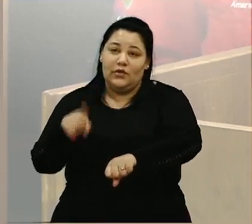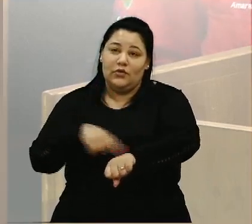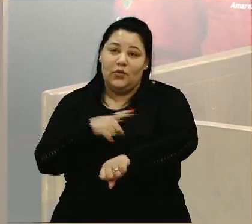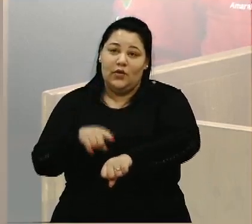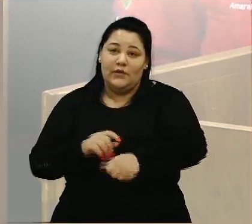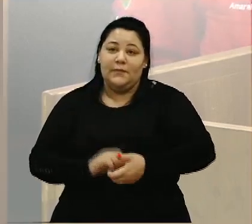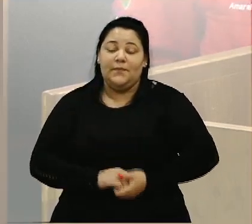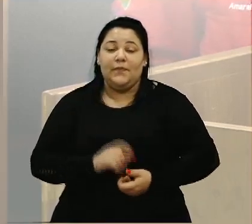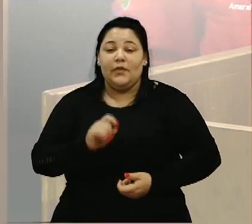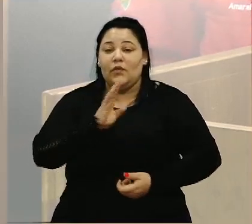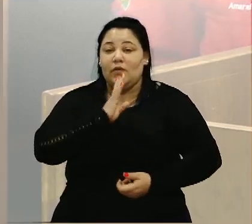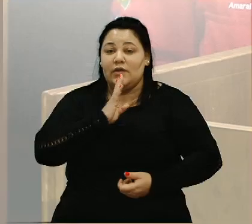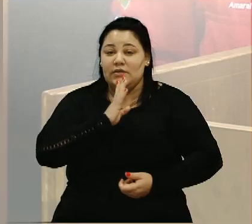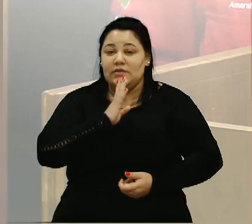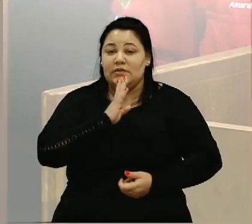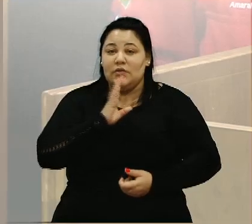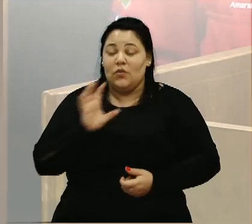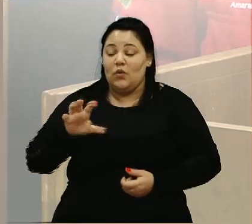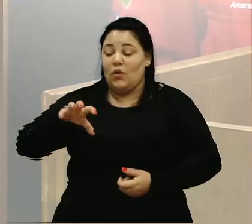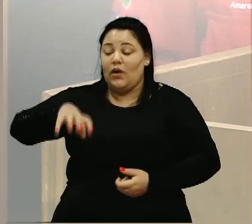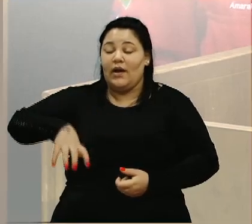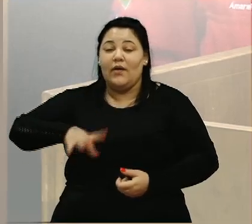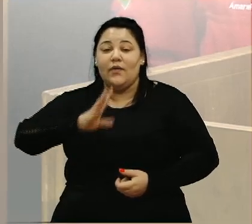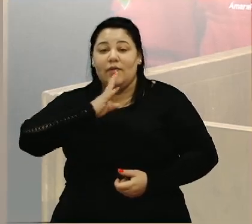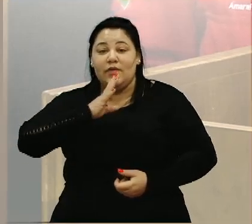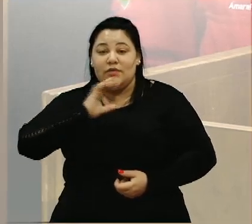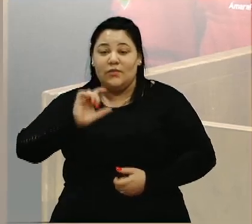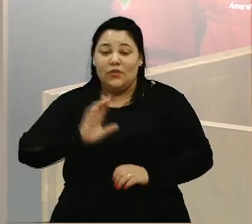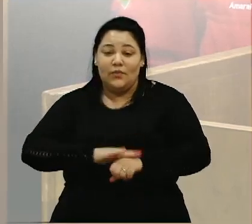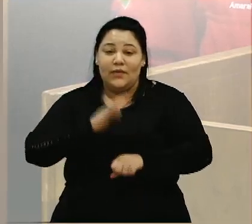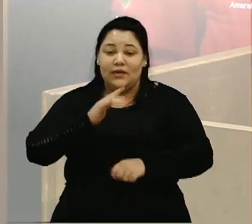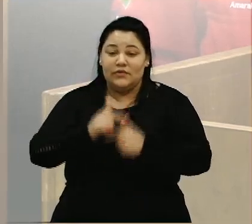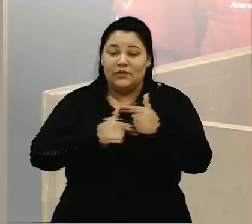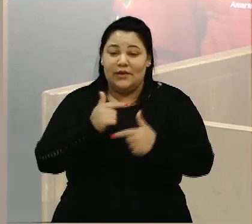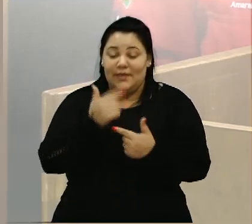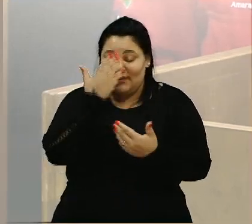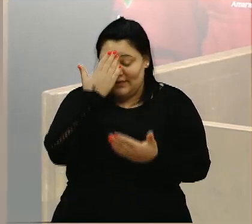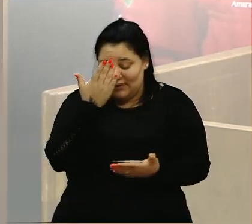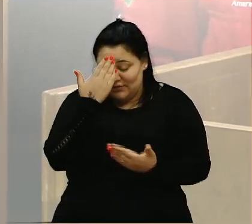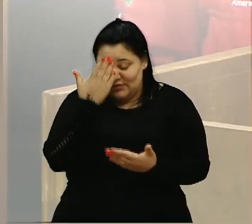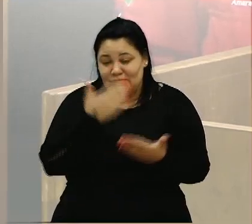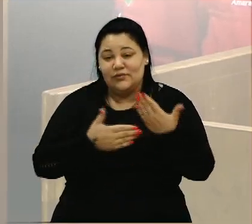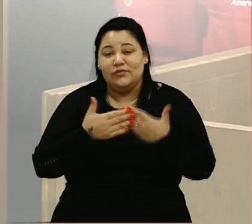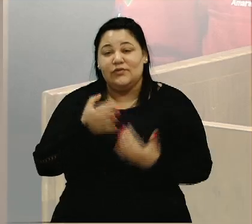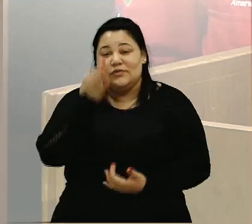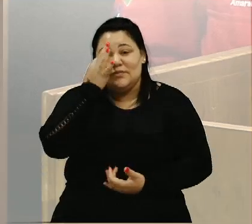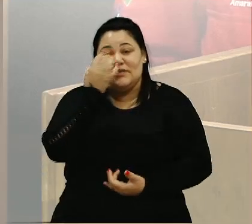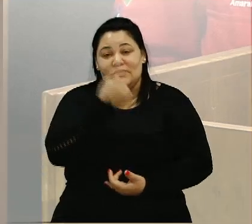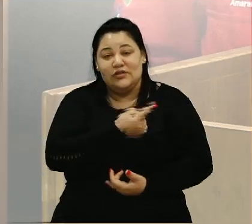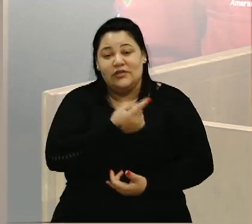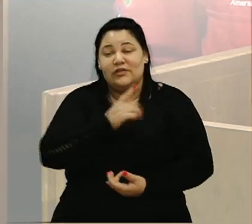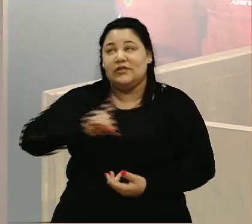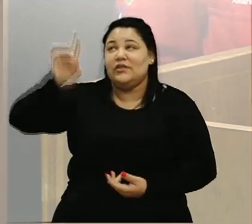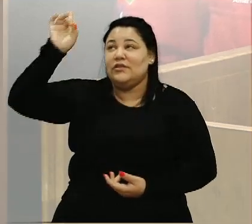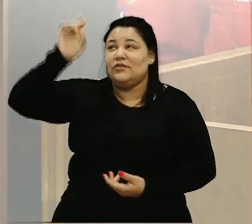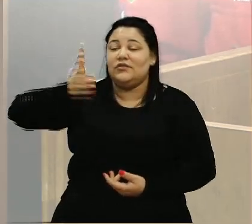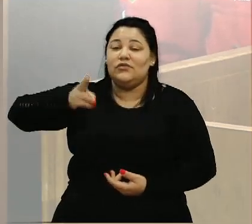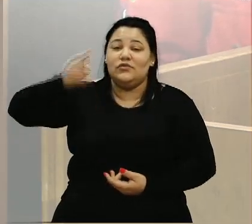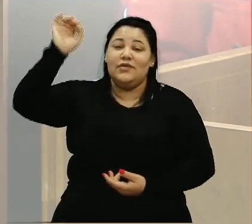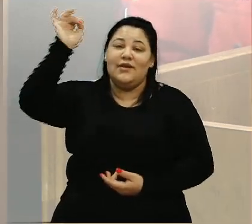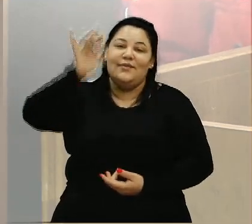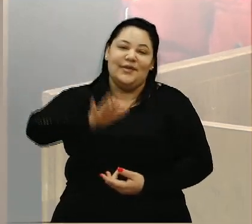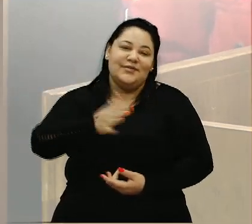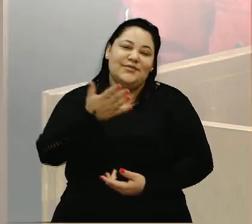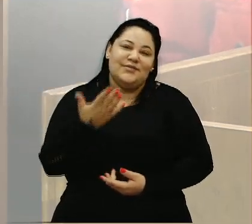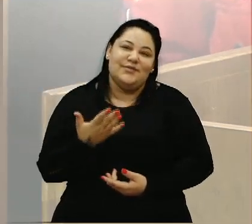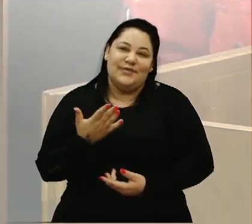base, nosso quartel e conhecer um pouco mais sobre o nosso trabalho. Gratidão a todos presentes, né, e que Deus continue nos abençoando e nos